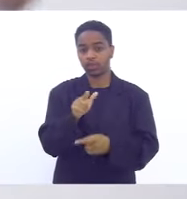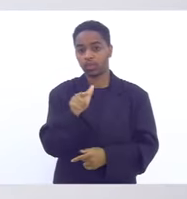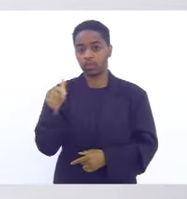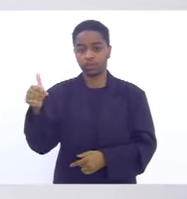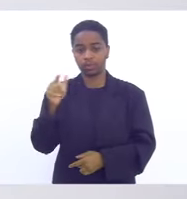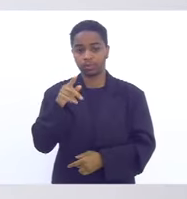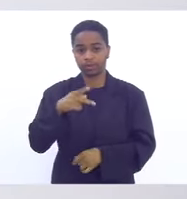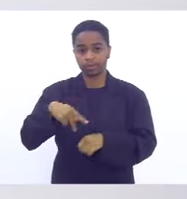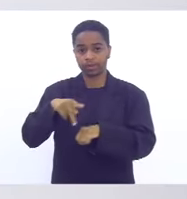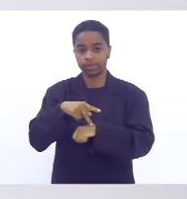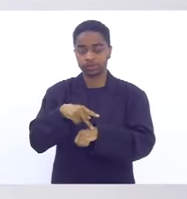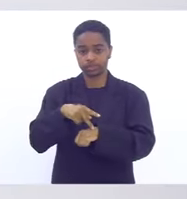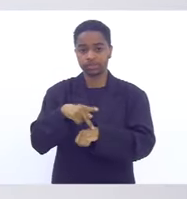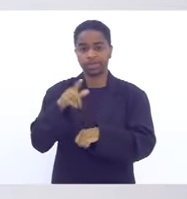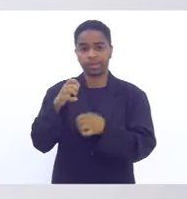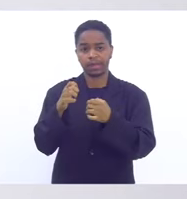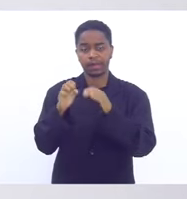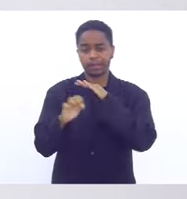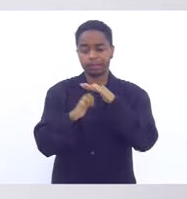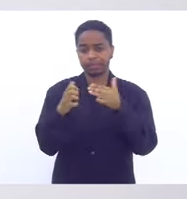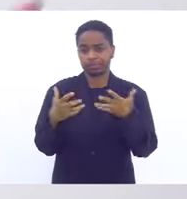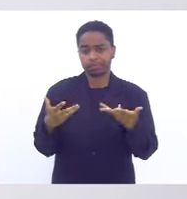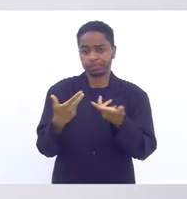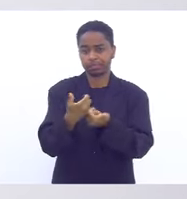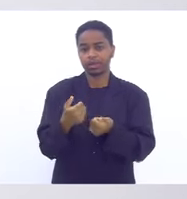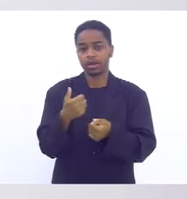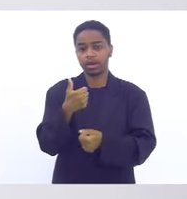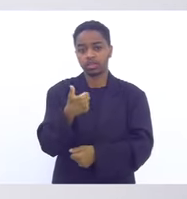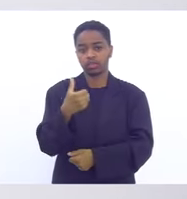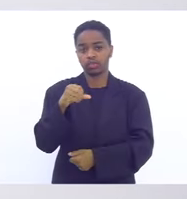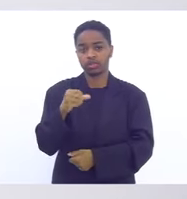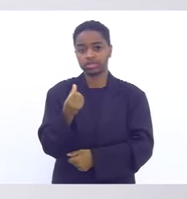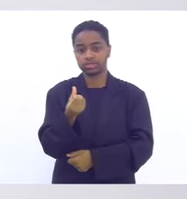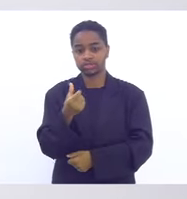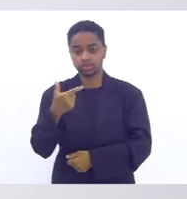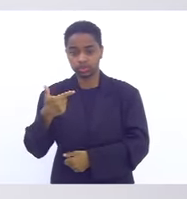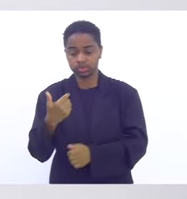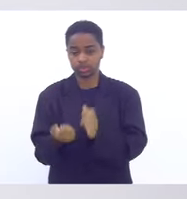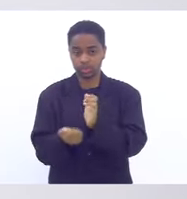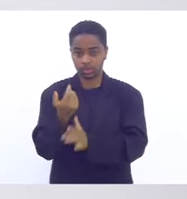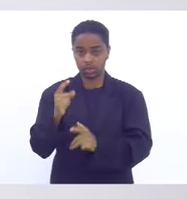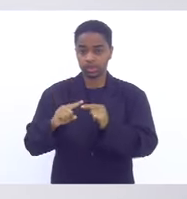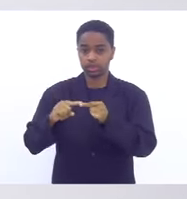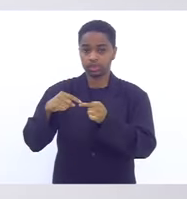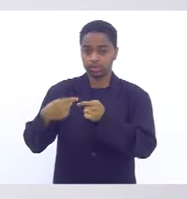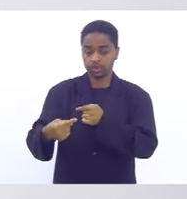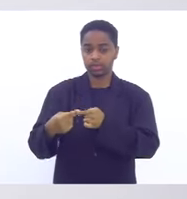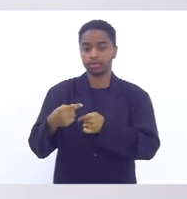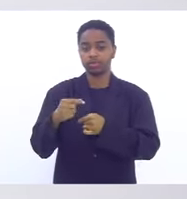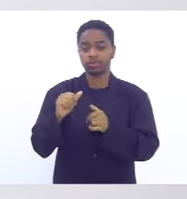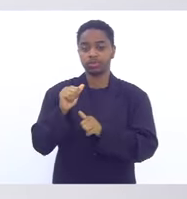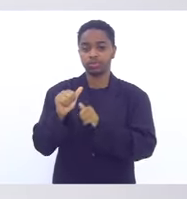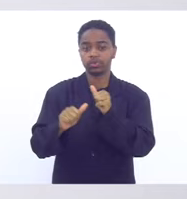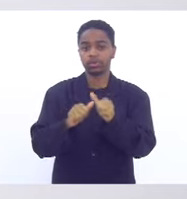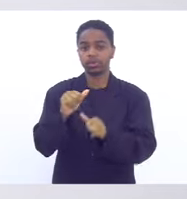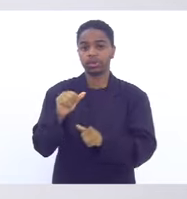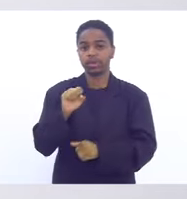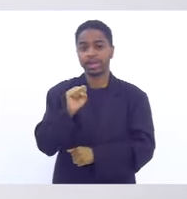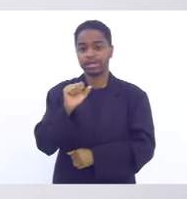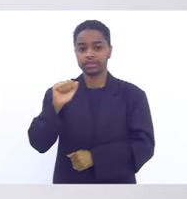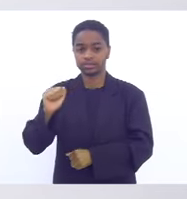fundada em 1962, e em 90 se transformou numa empresa de sociedade anônima, depois